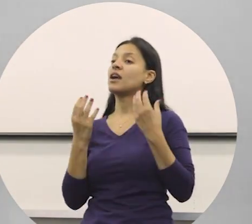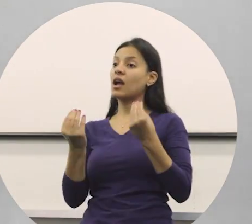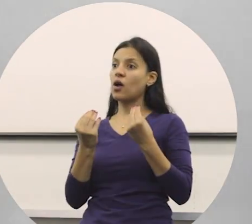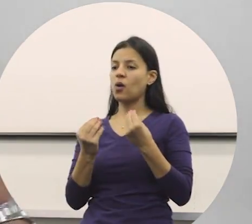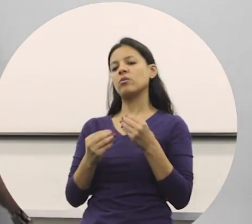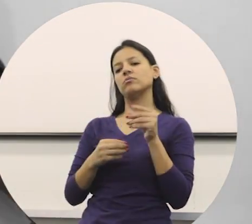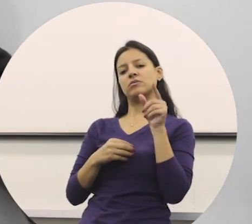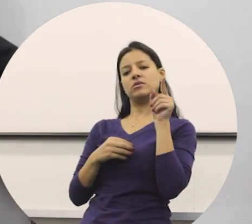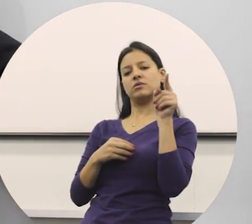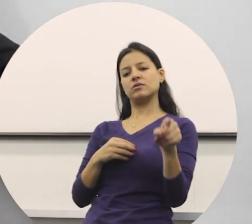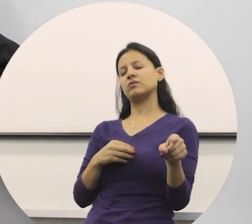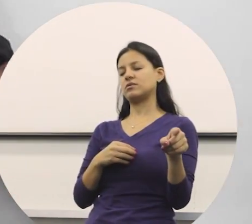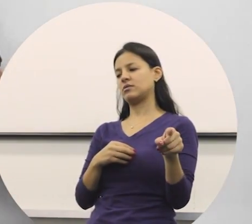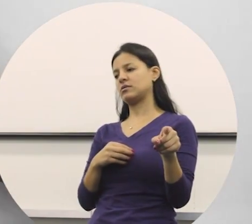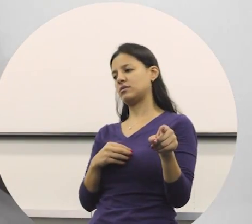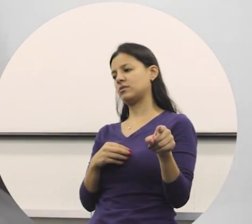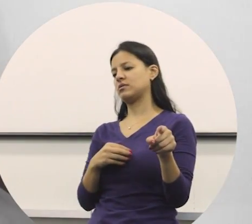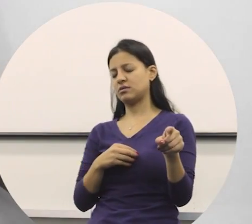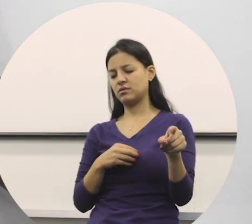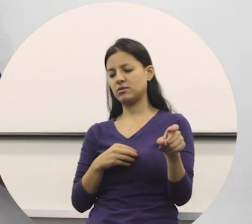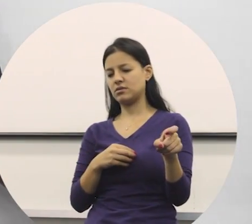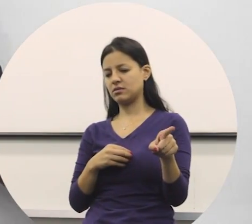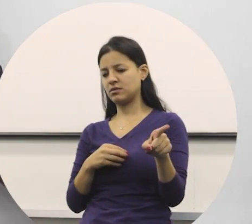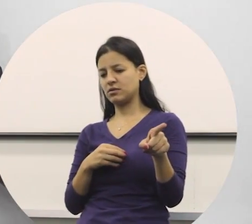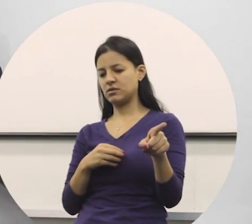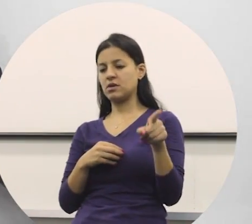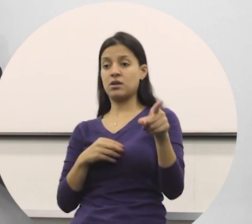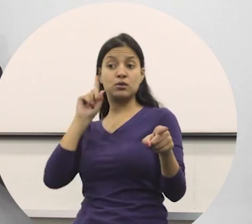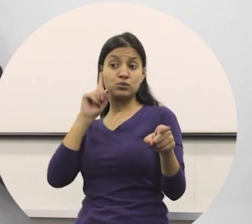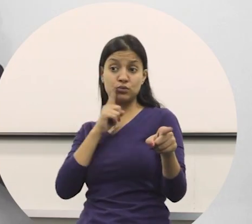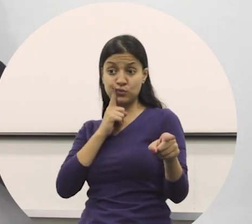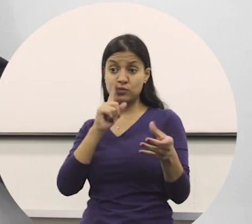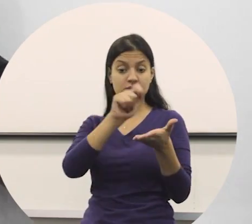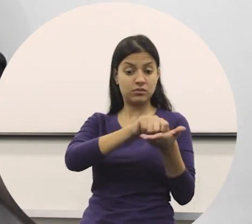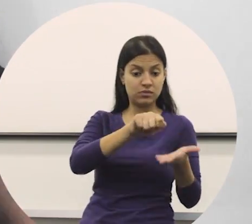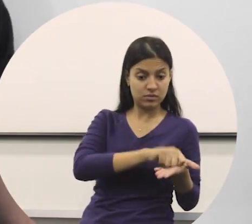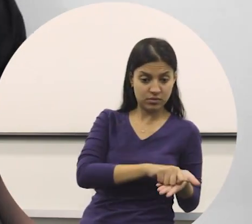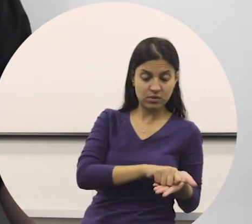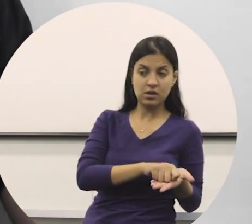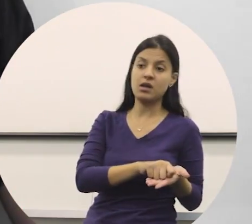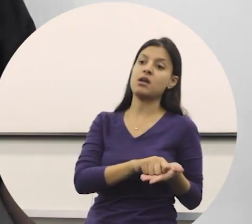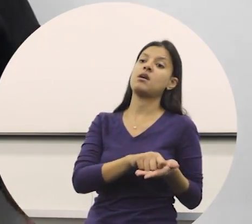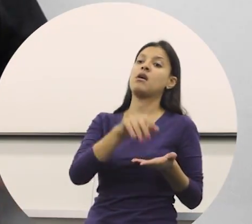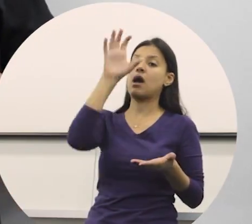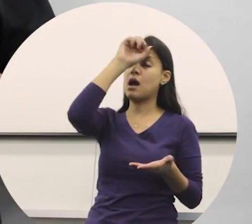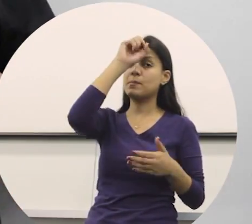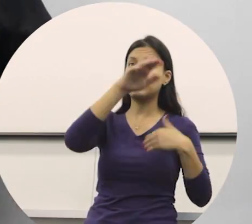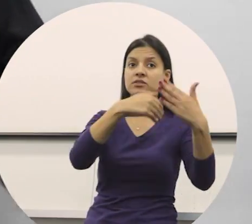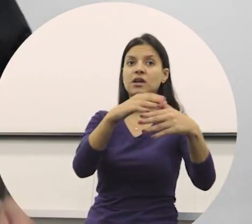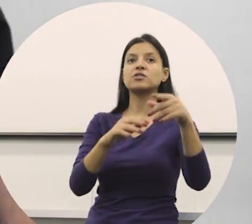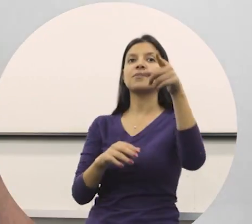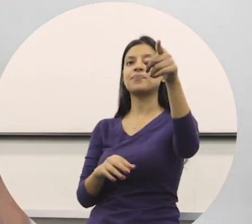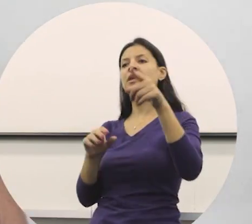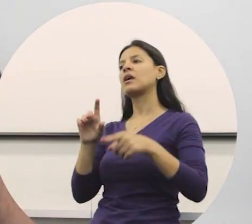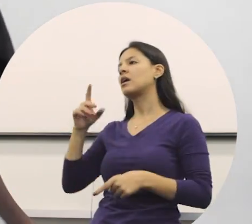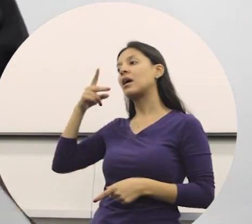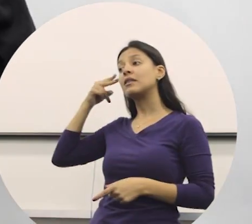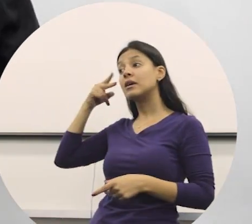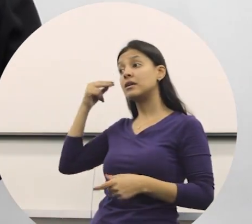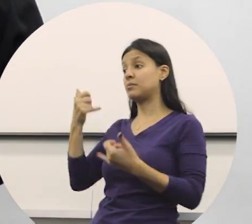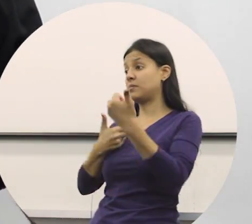aprendizagem da escrita de uma pessoa surda. Olha, eu vou dar um exemplo. É lógico, a Dani estava me chamando a atenção hoje no